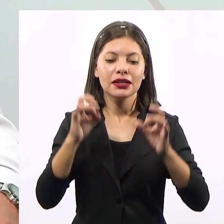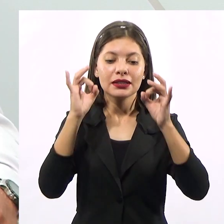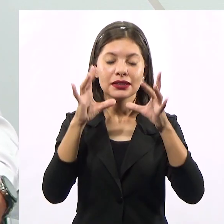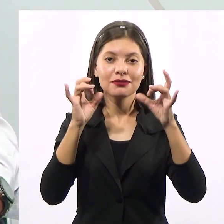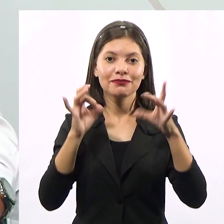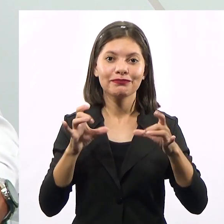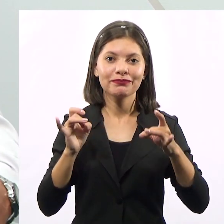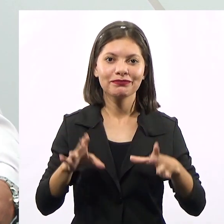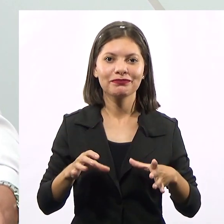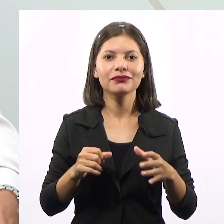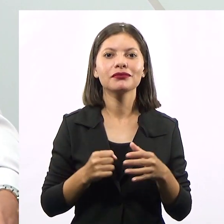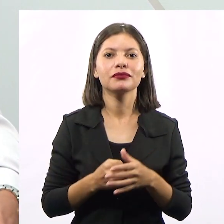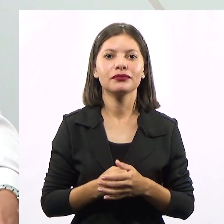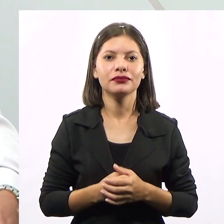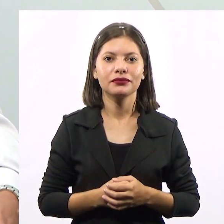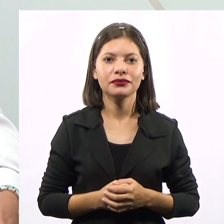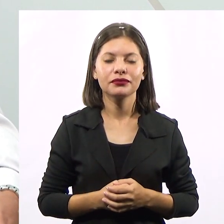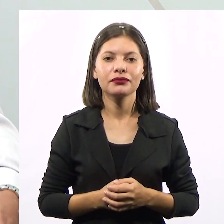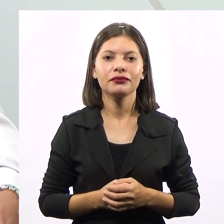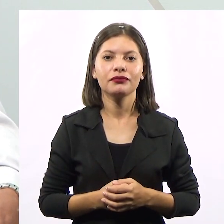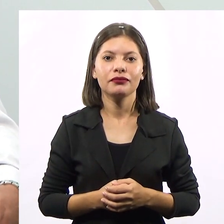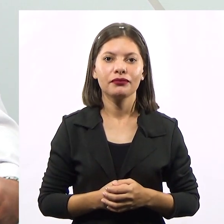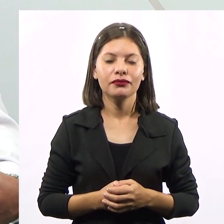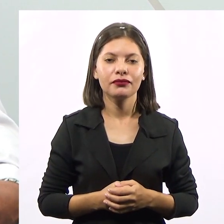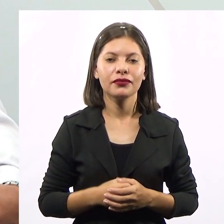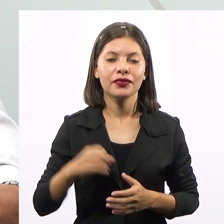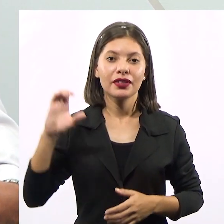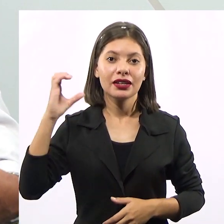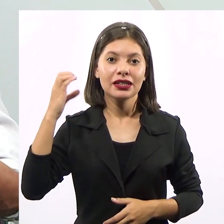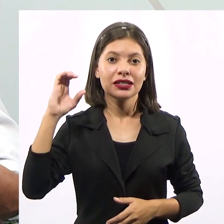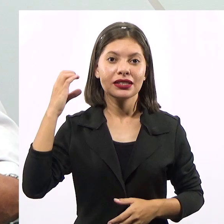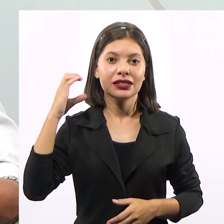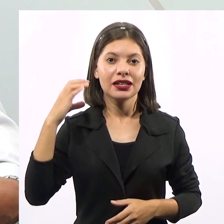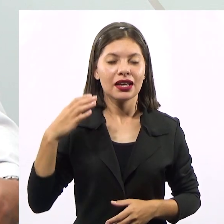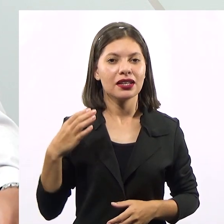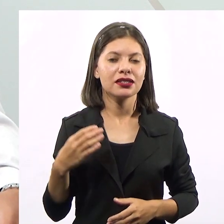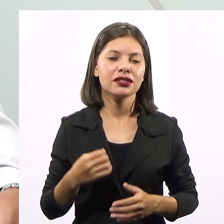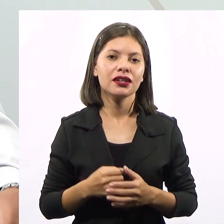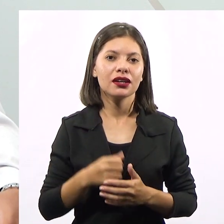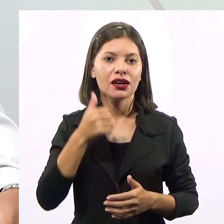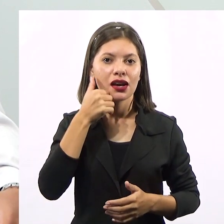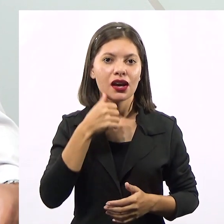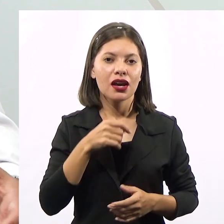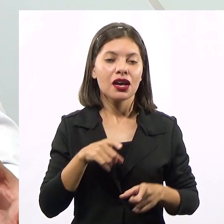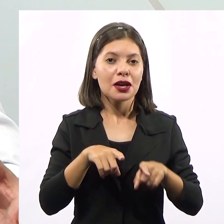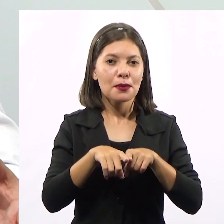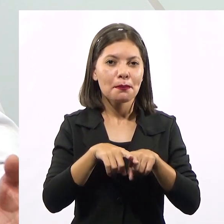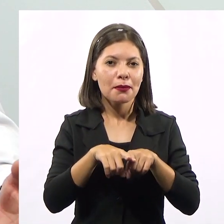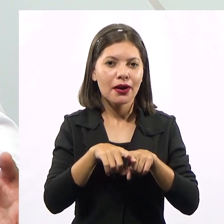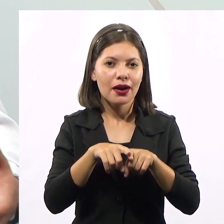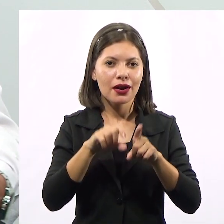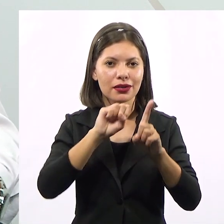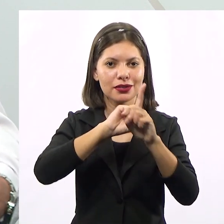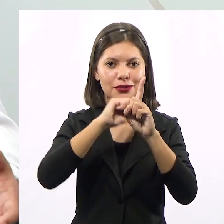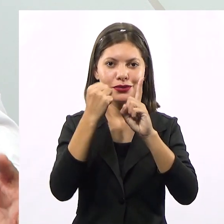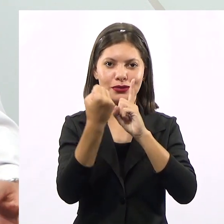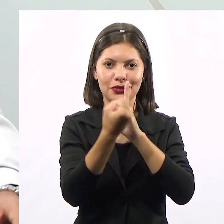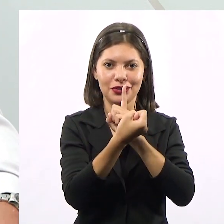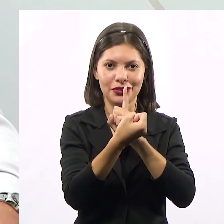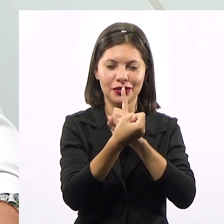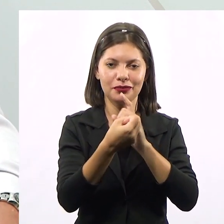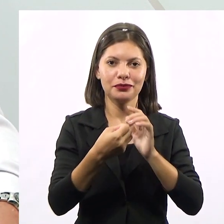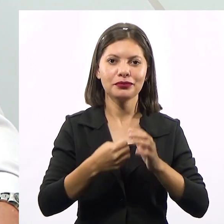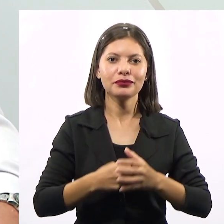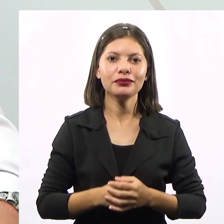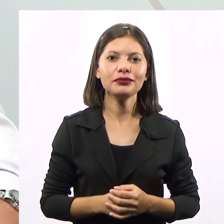que é a questão da descrição, né? A antropologia, que é uma ciência irmã da sociologia, eu vou falar em alguns momentos